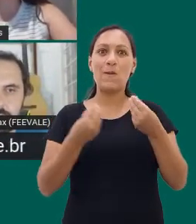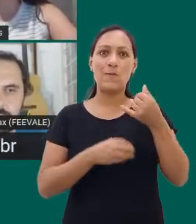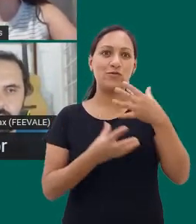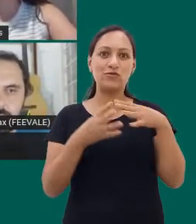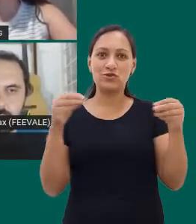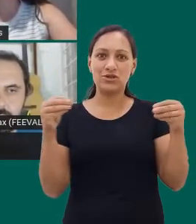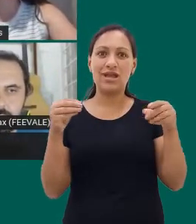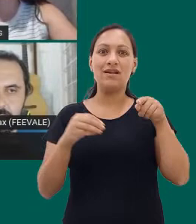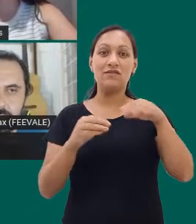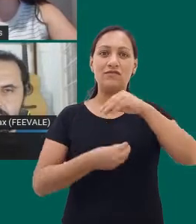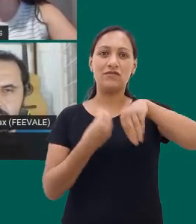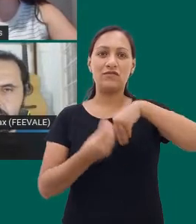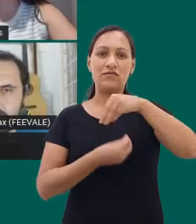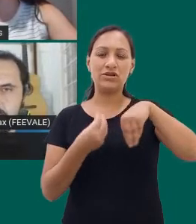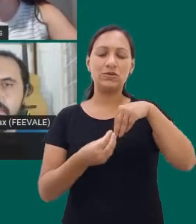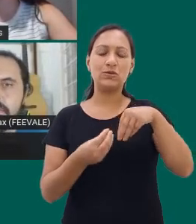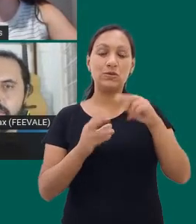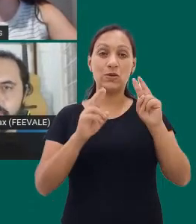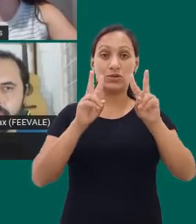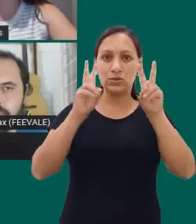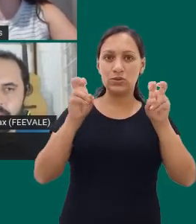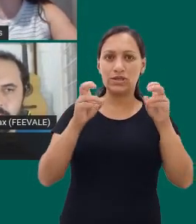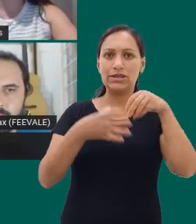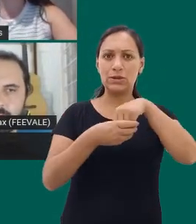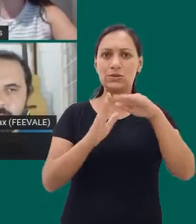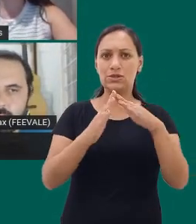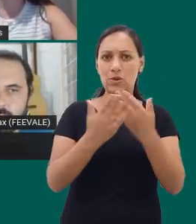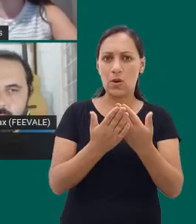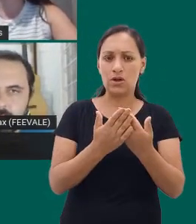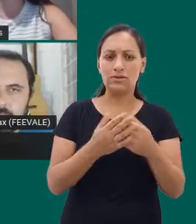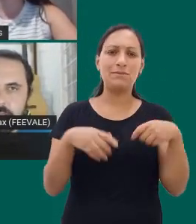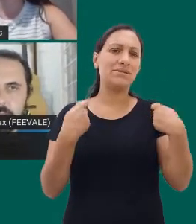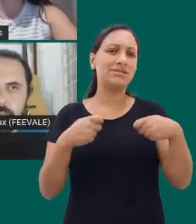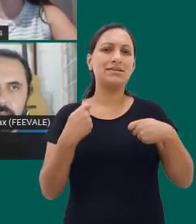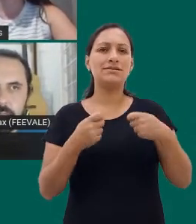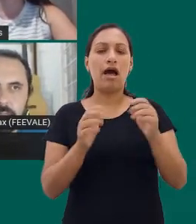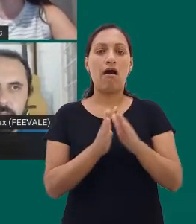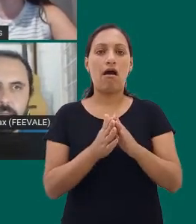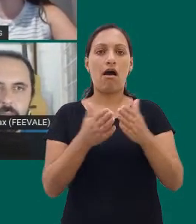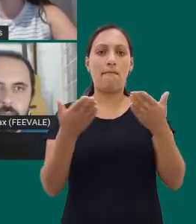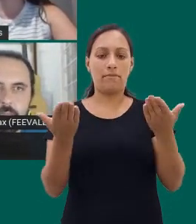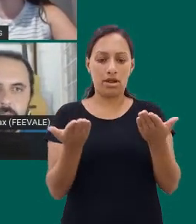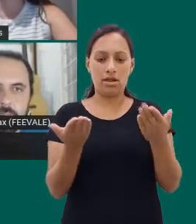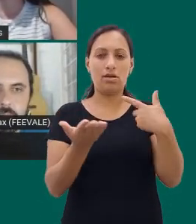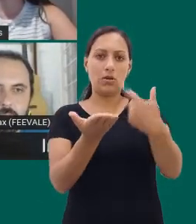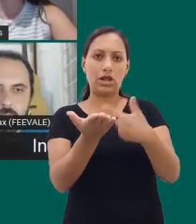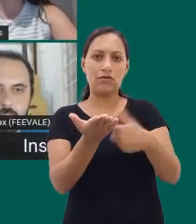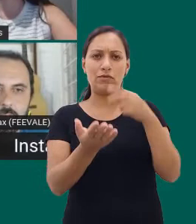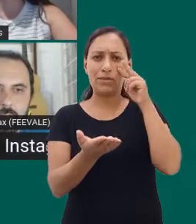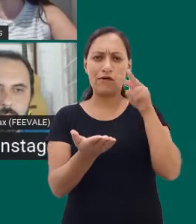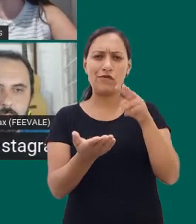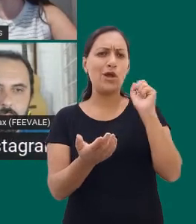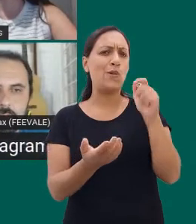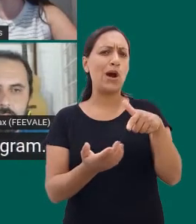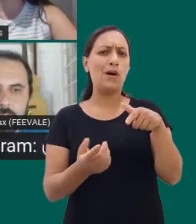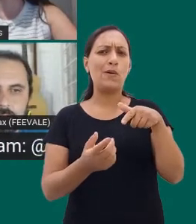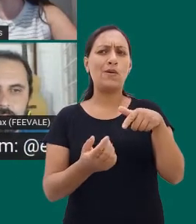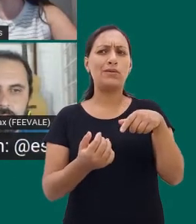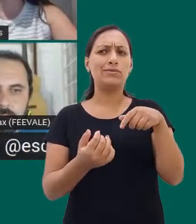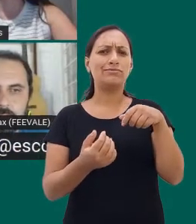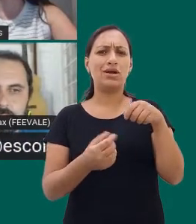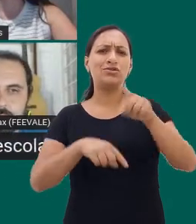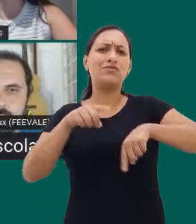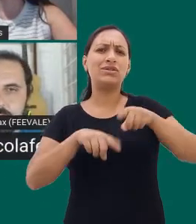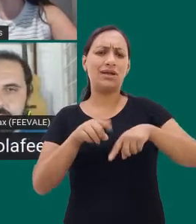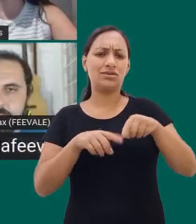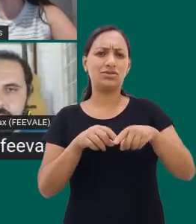tema, inclusive fora da escola, mesmo que ele não queira. Ele não vai ter que abrir o livro para ver qual é a tarefa de casa. A tarefa está em todos os